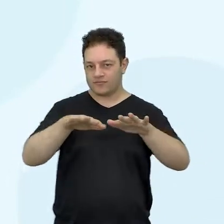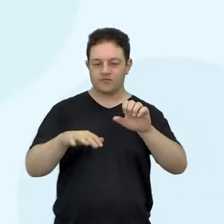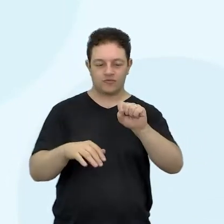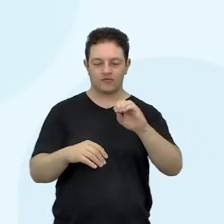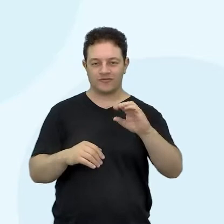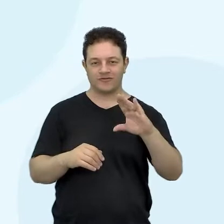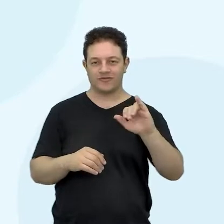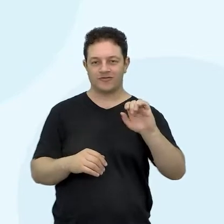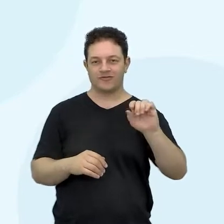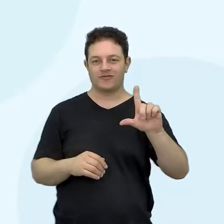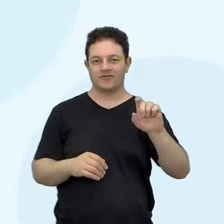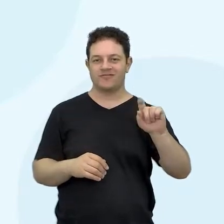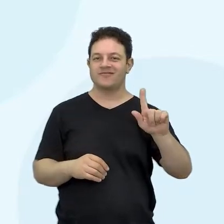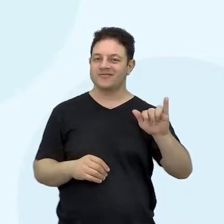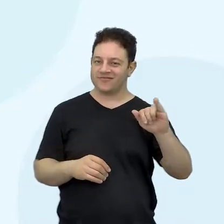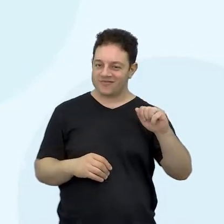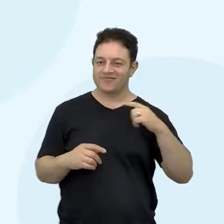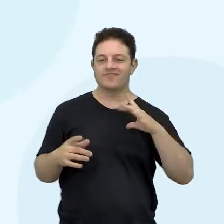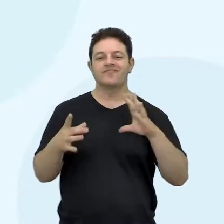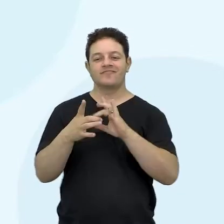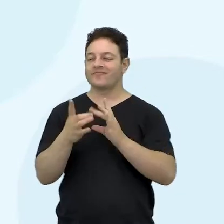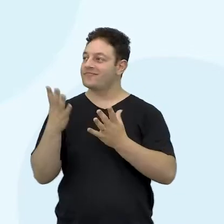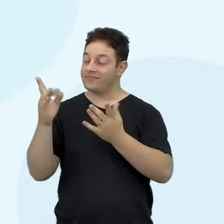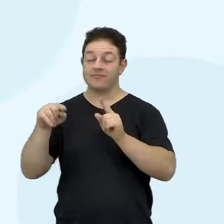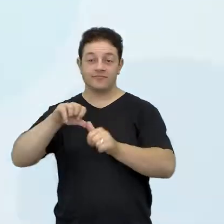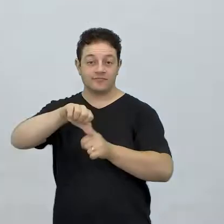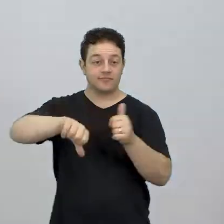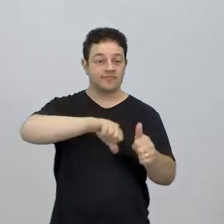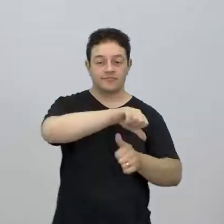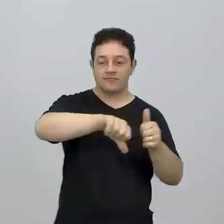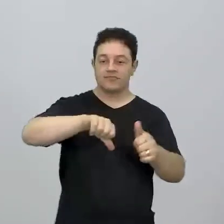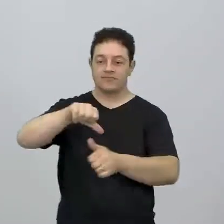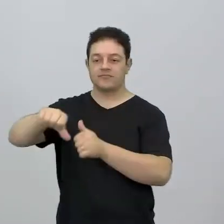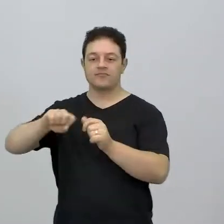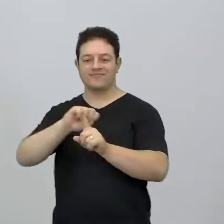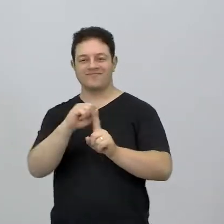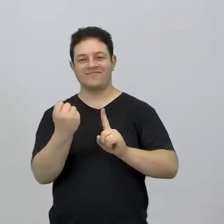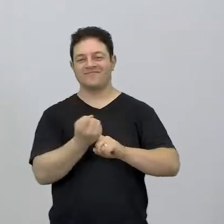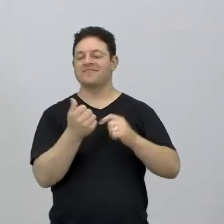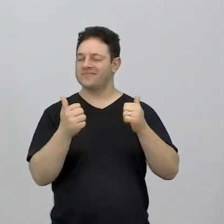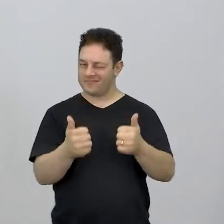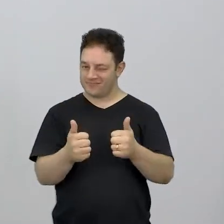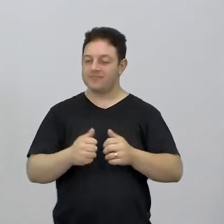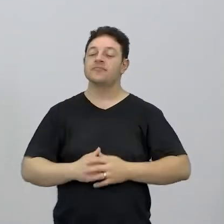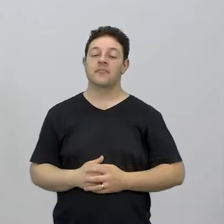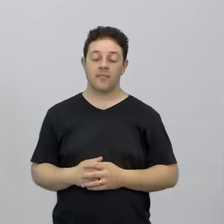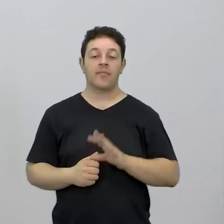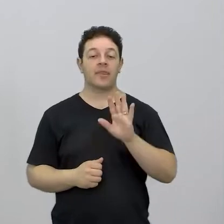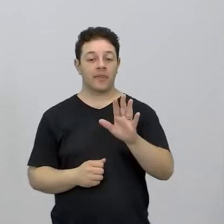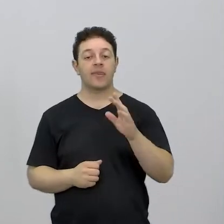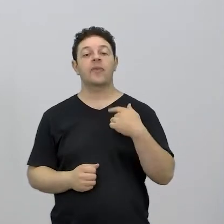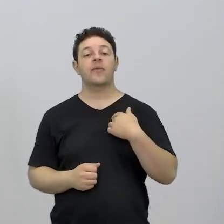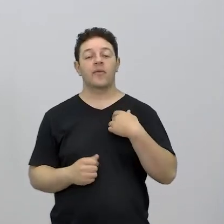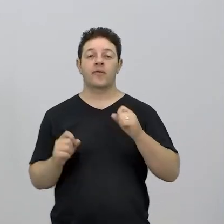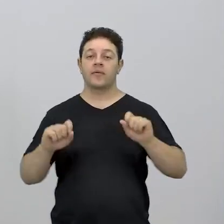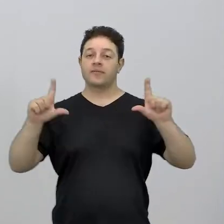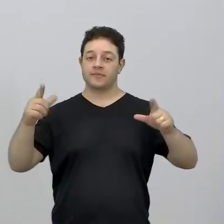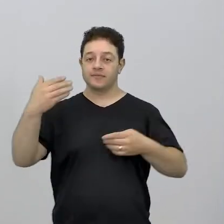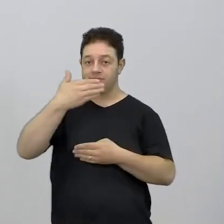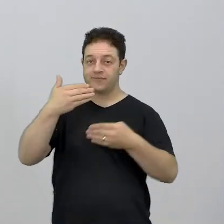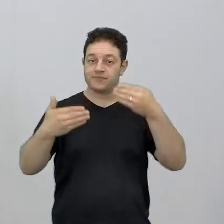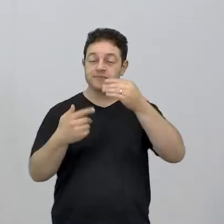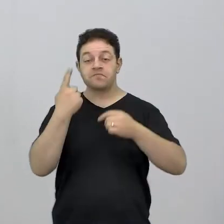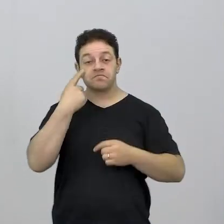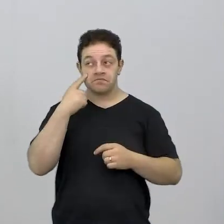integra esse componente mudanças sociais, demografia e trabalho, beleza? Então agora eu vou passando alguns slides para vocês